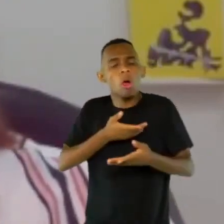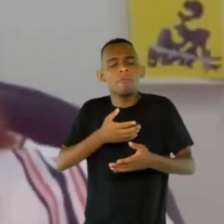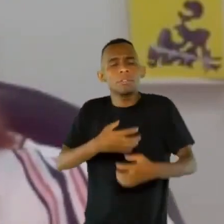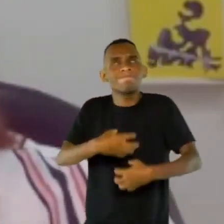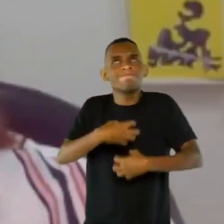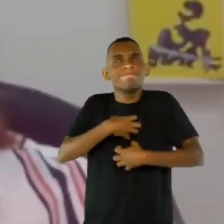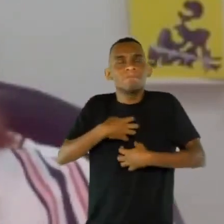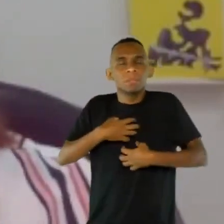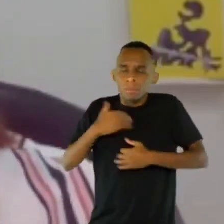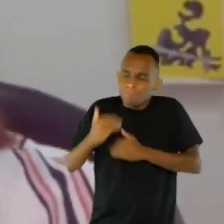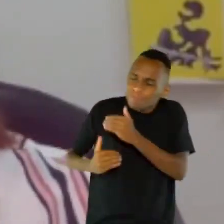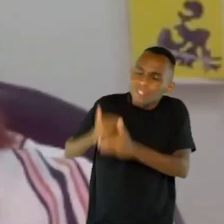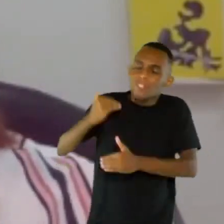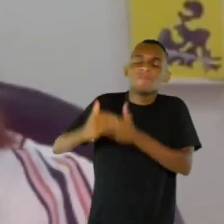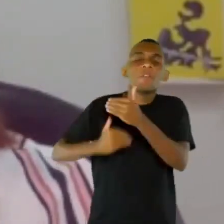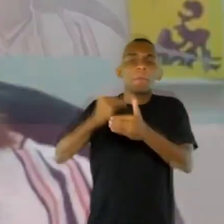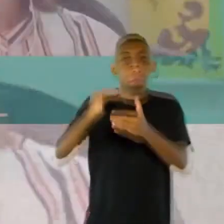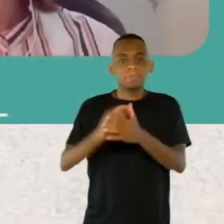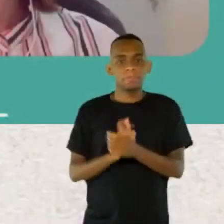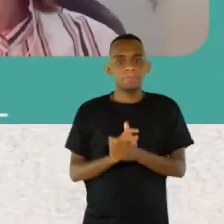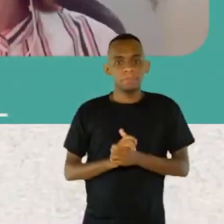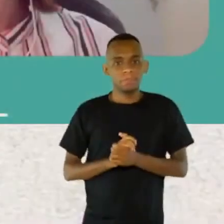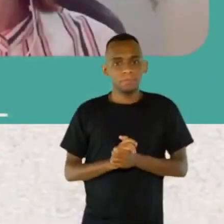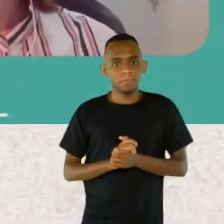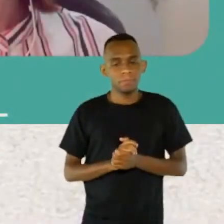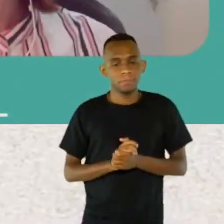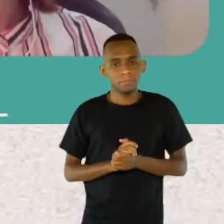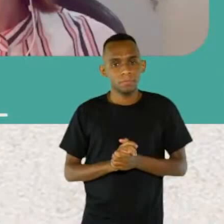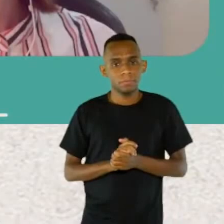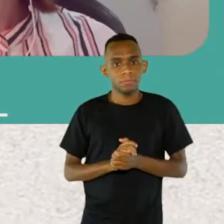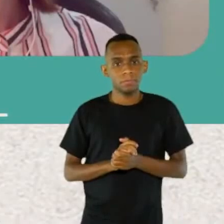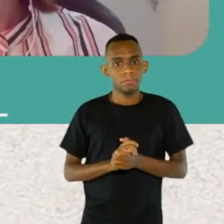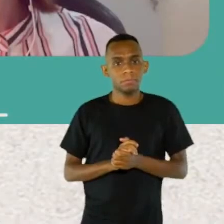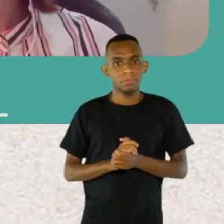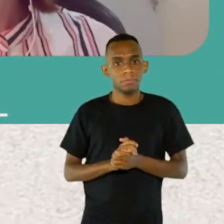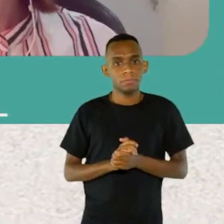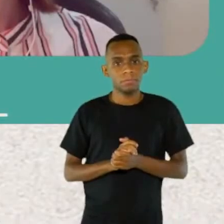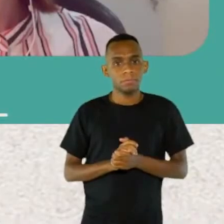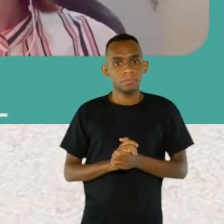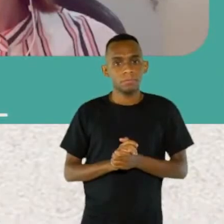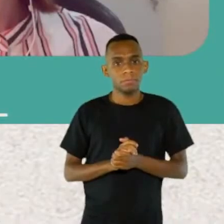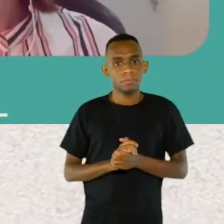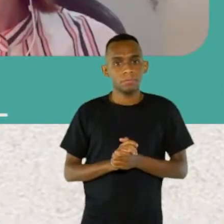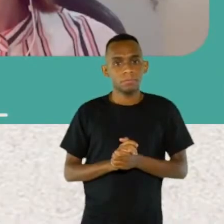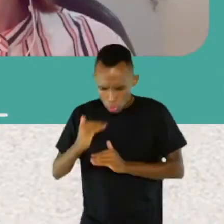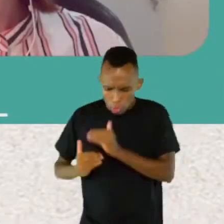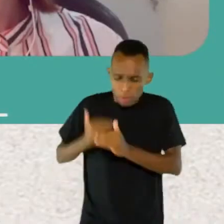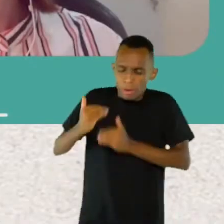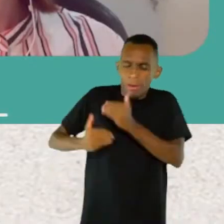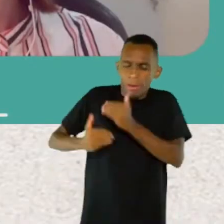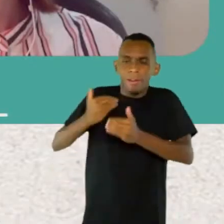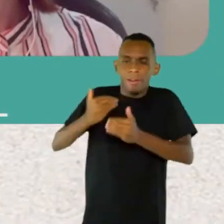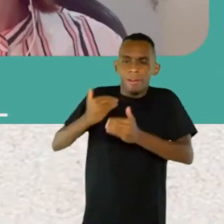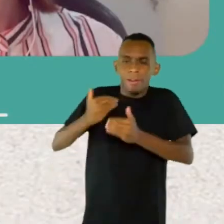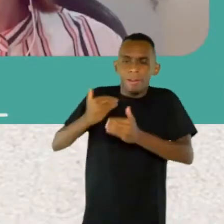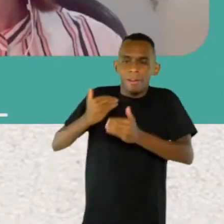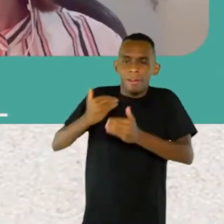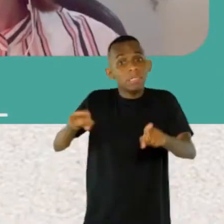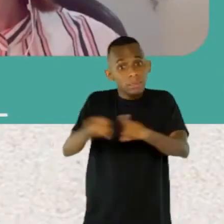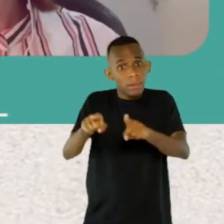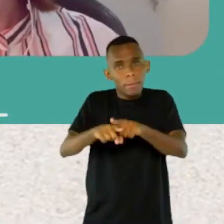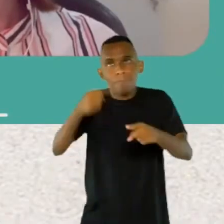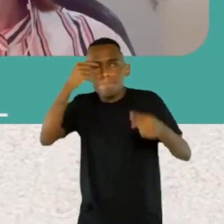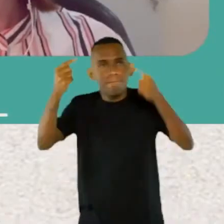enriquecedor. De certa forma, enriquecedor e super criativo, né? Porque na medida que você recebia informações